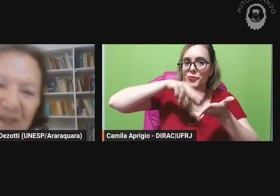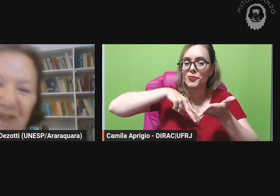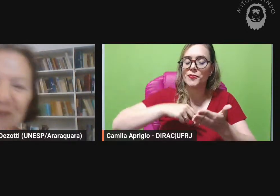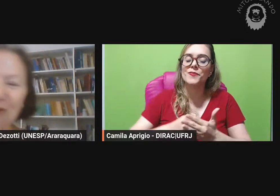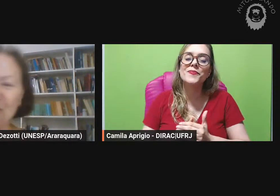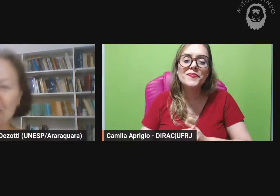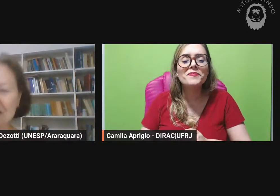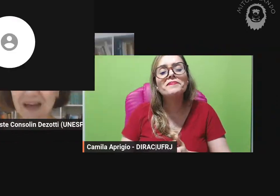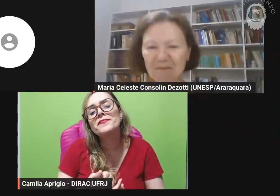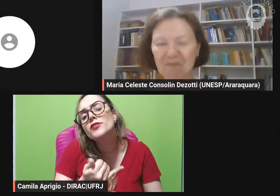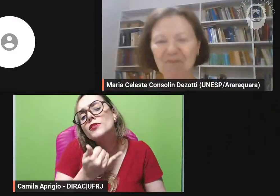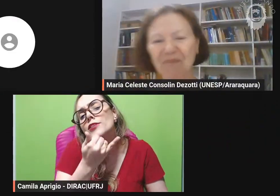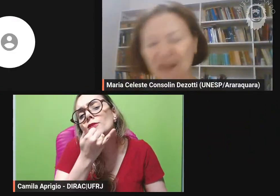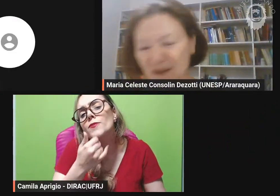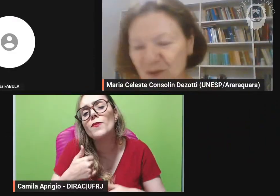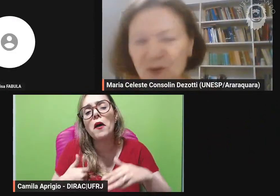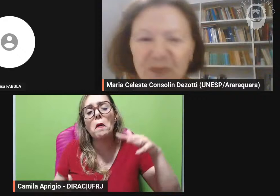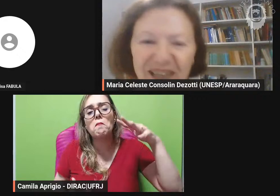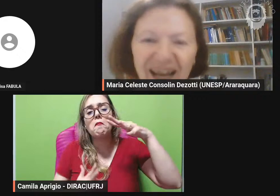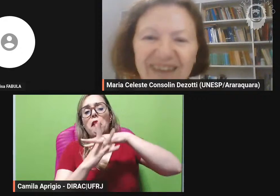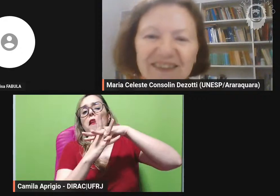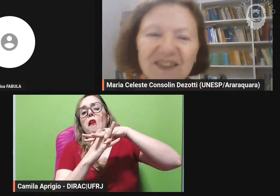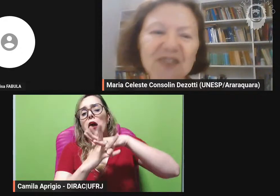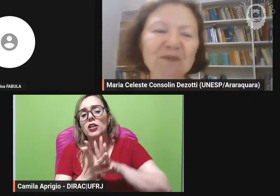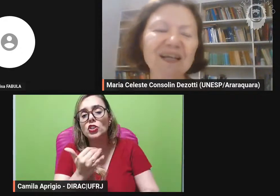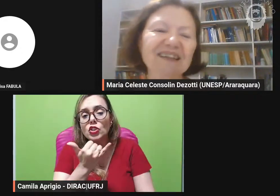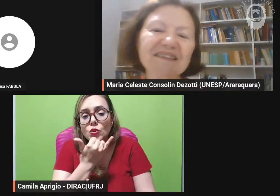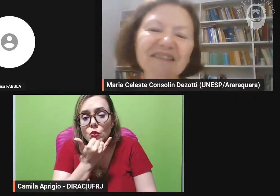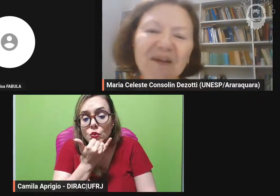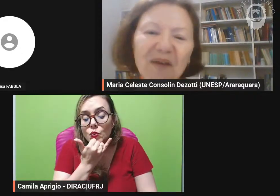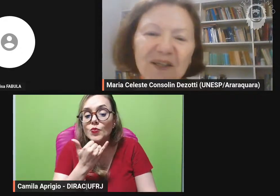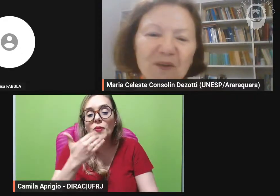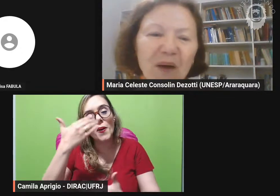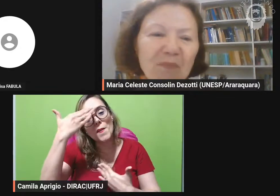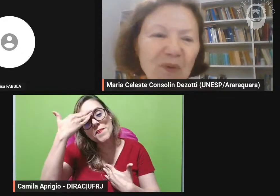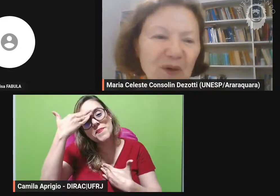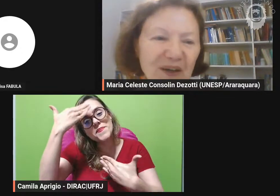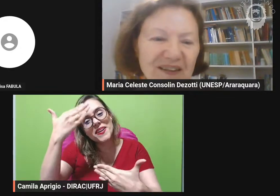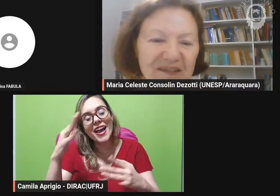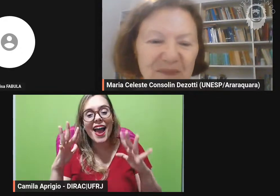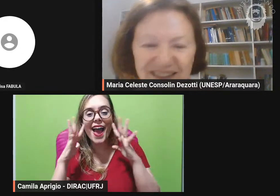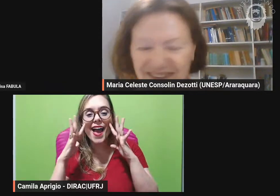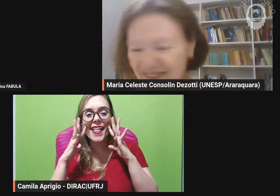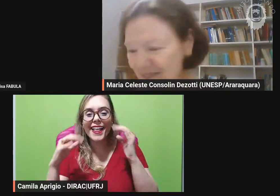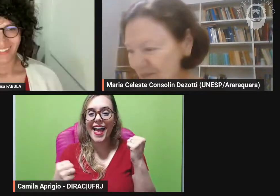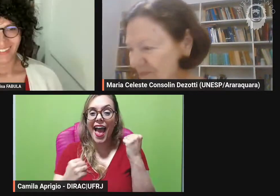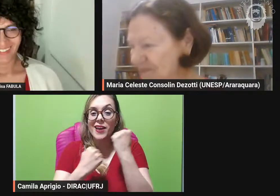aí eu peço desculpas tá muito obrigada gente pela atenção aí eu apoio